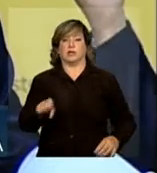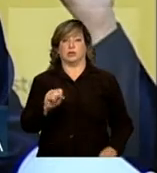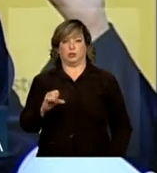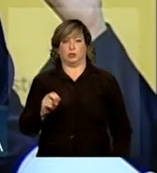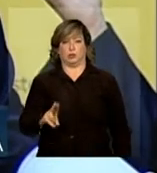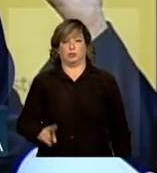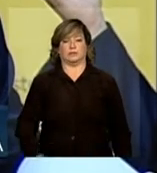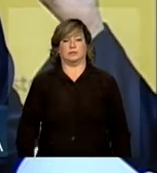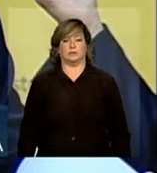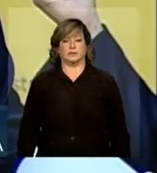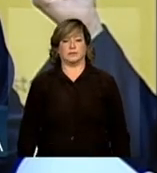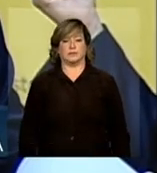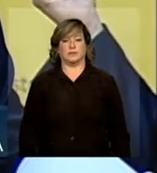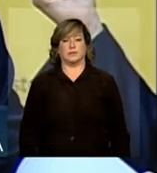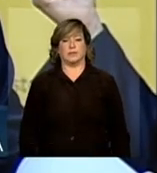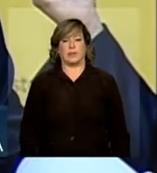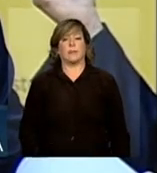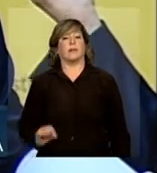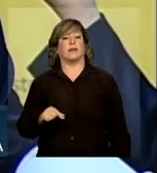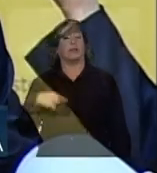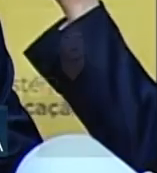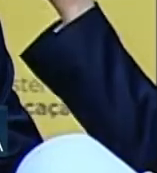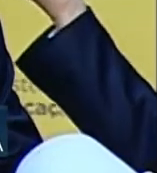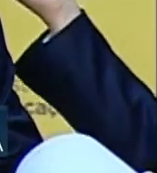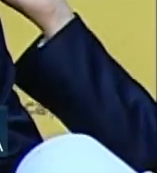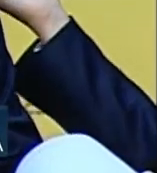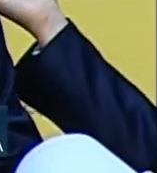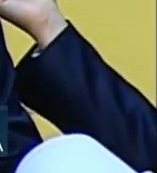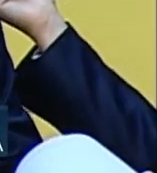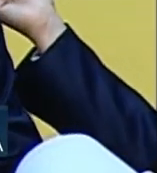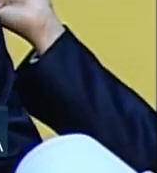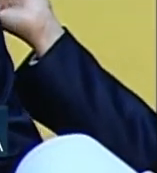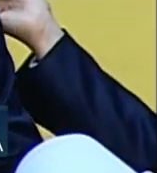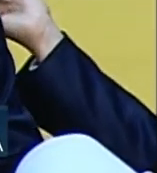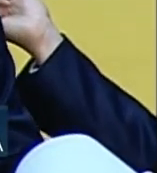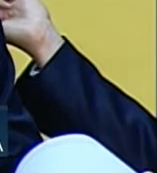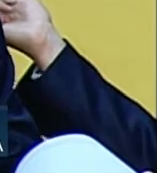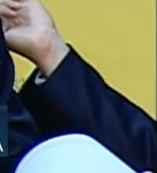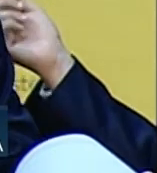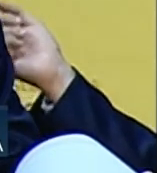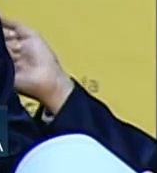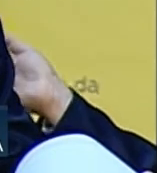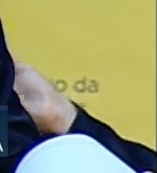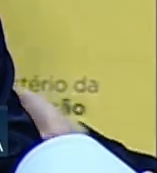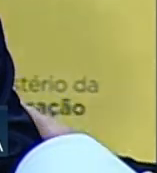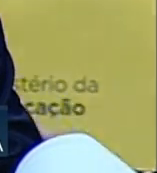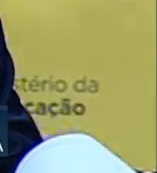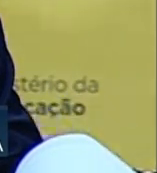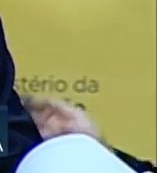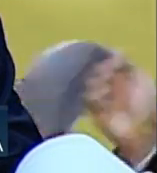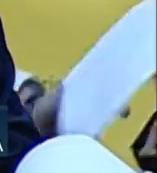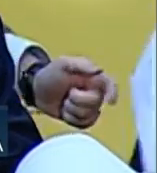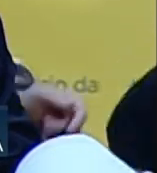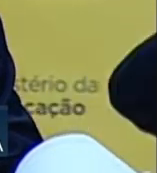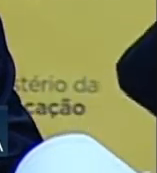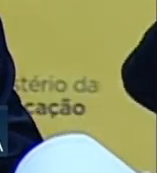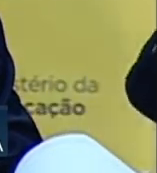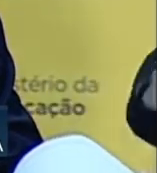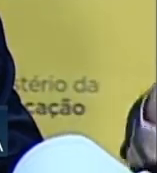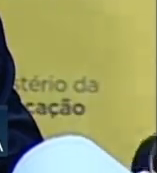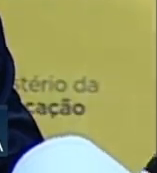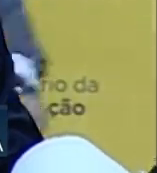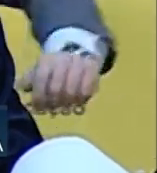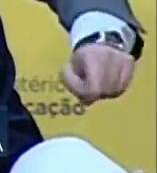e e nem todas com todos todas as vagas ainda mas noventa porcento ajustes som e perto da Universidade você já